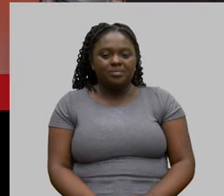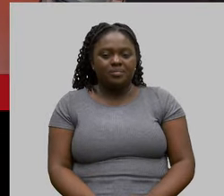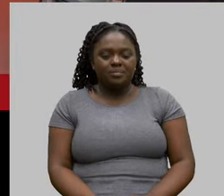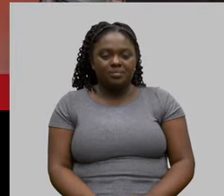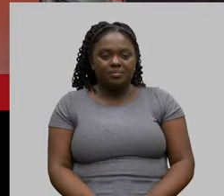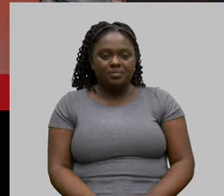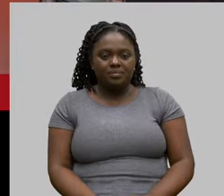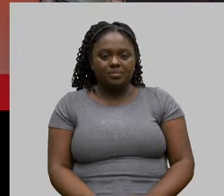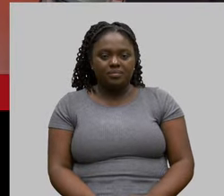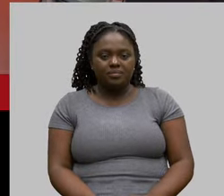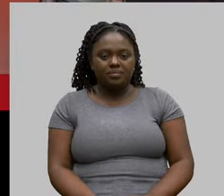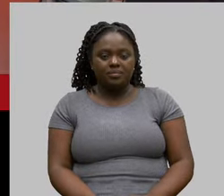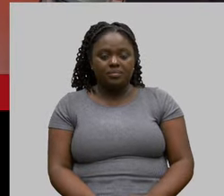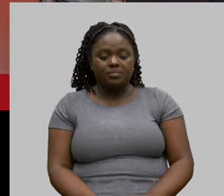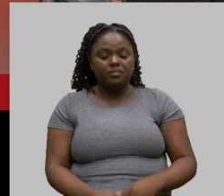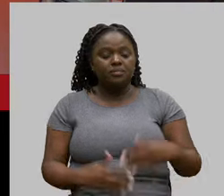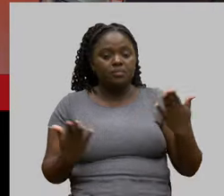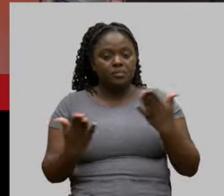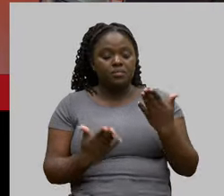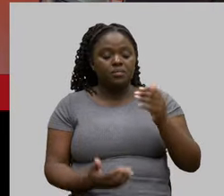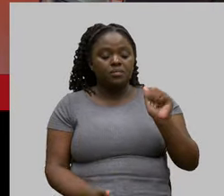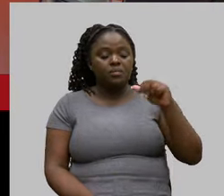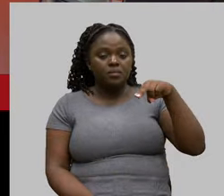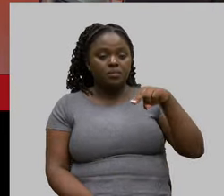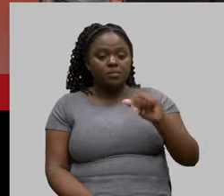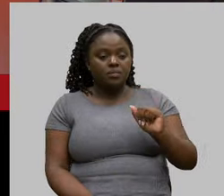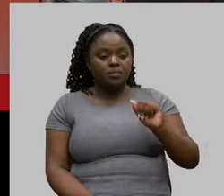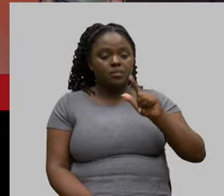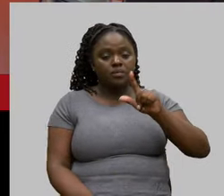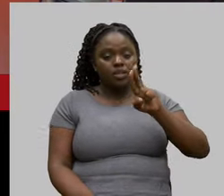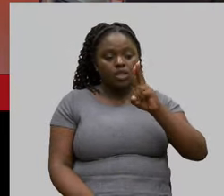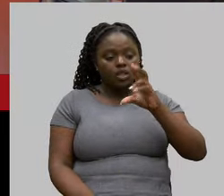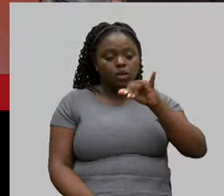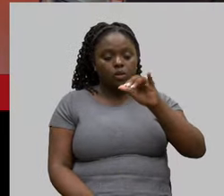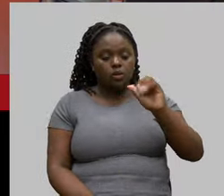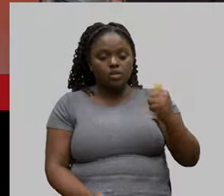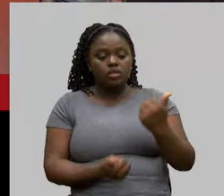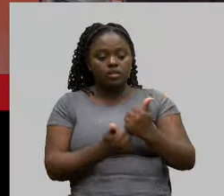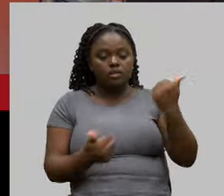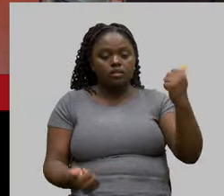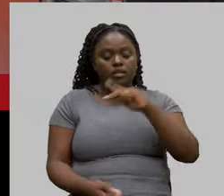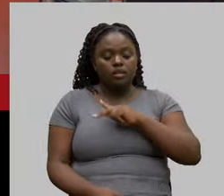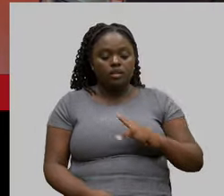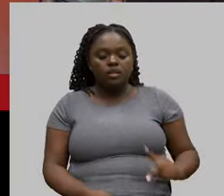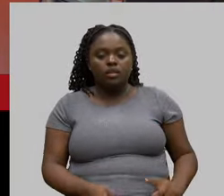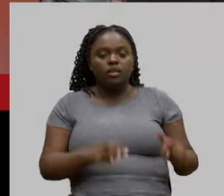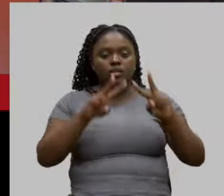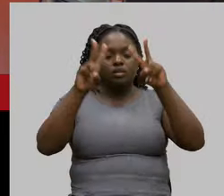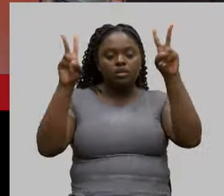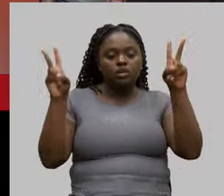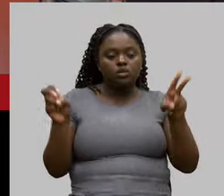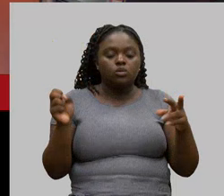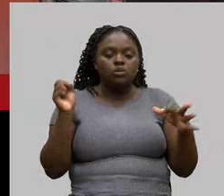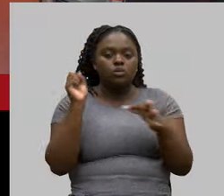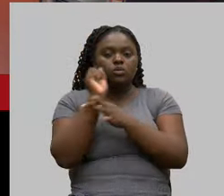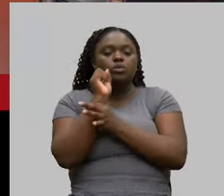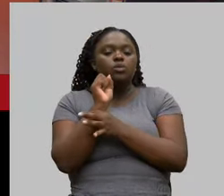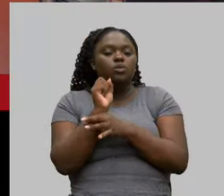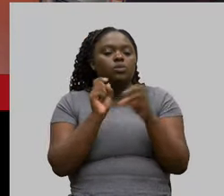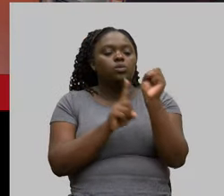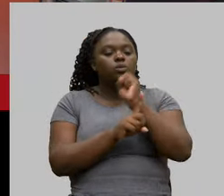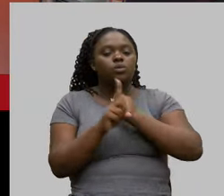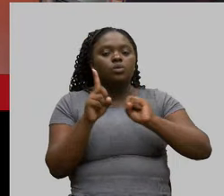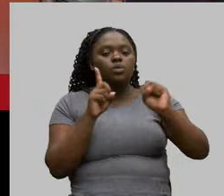palavra Ana Lúcia Guimarães Silva vice-presidente de assuntos da Seguridade Social da Associação